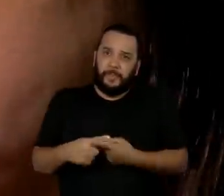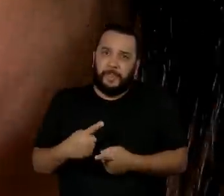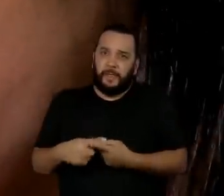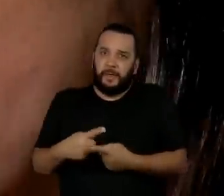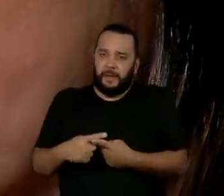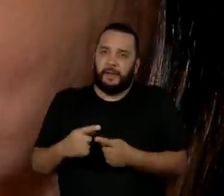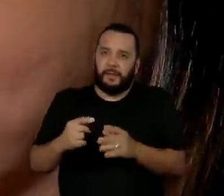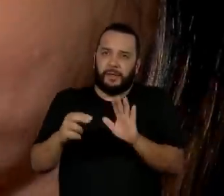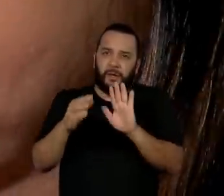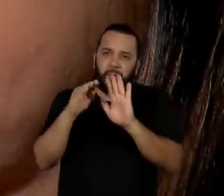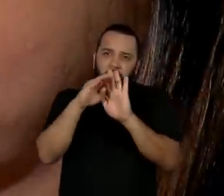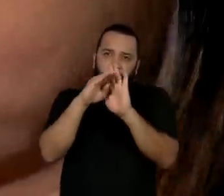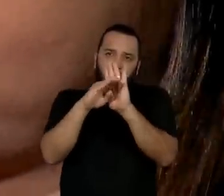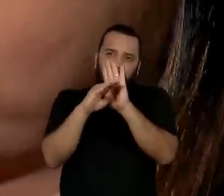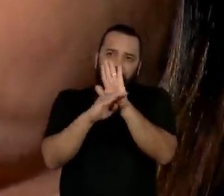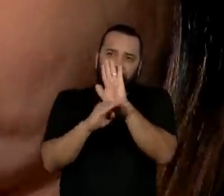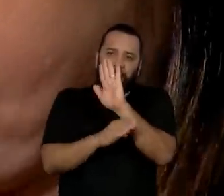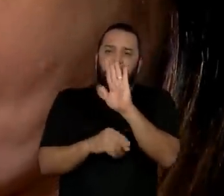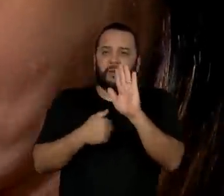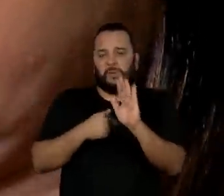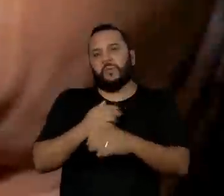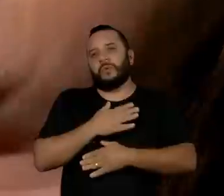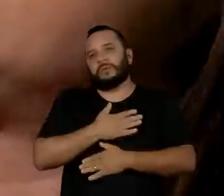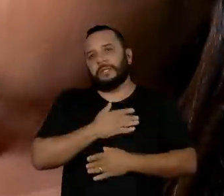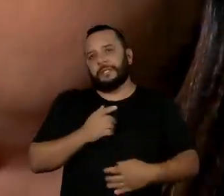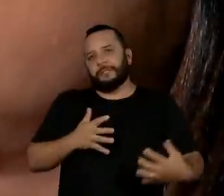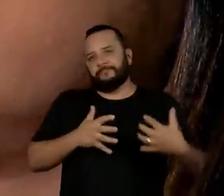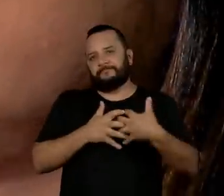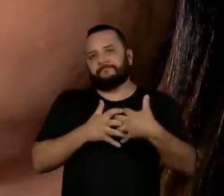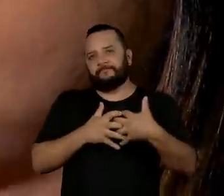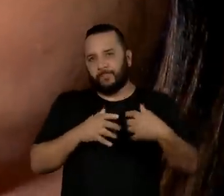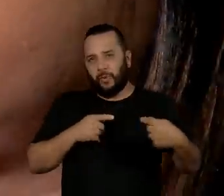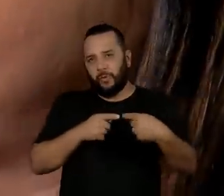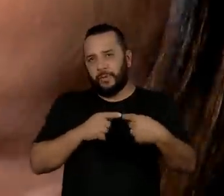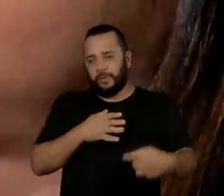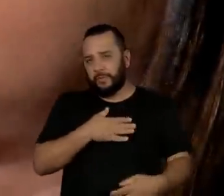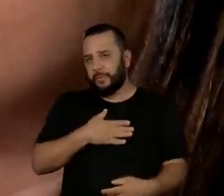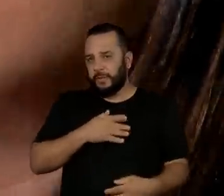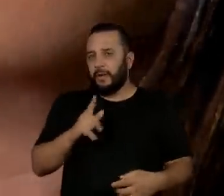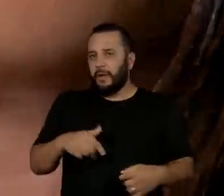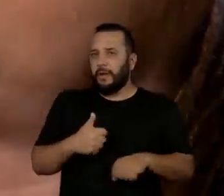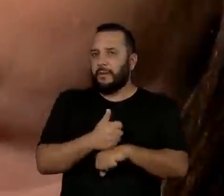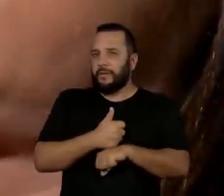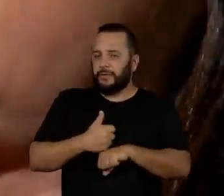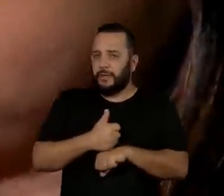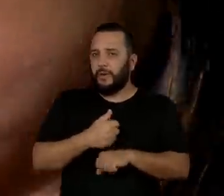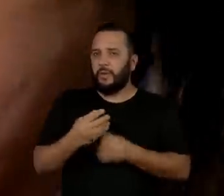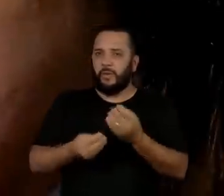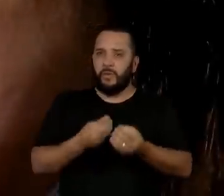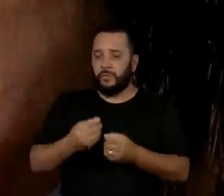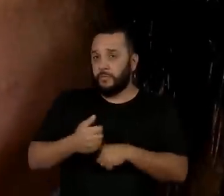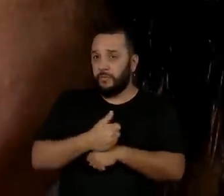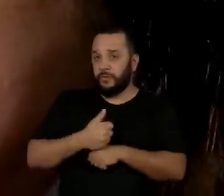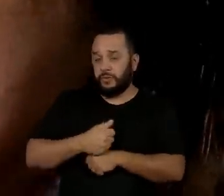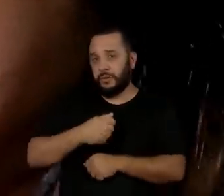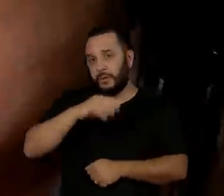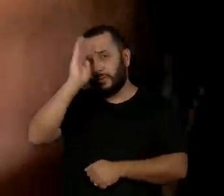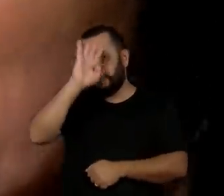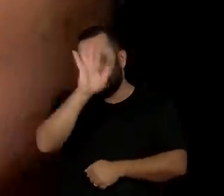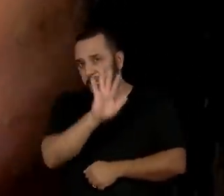mas sim um programa onde traz um viés profissional como que os profissionais do Brasil